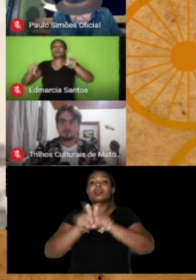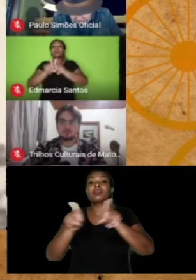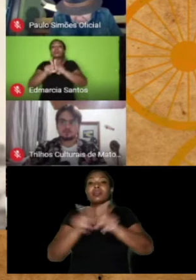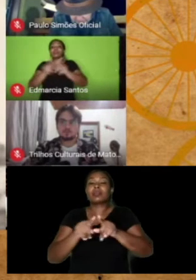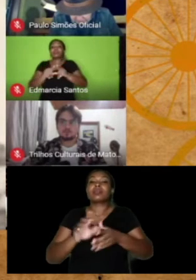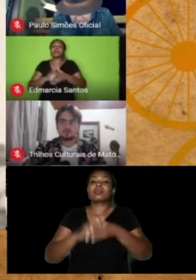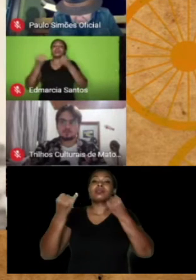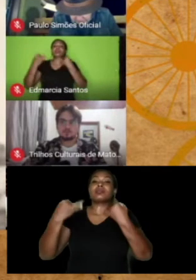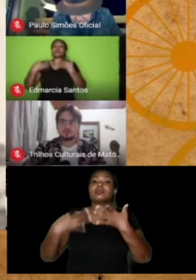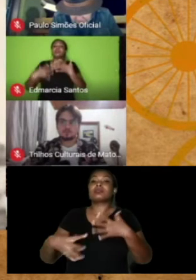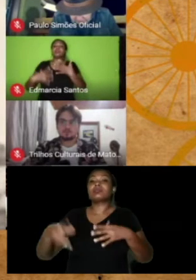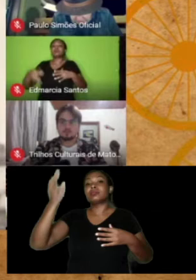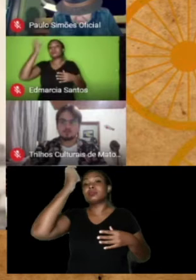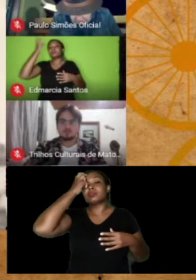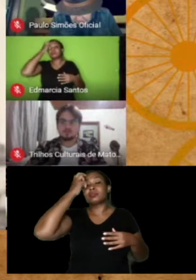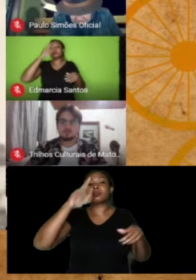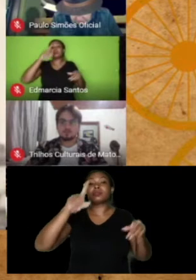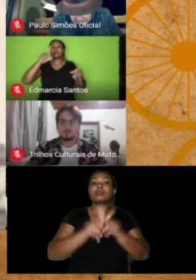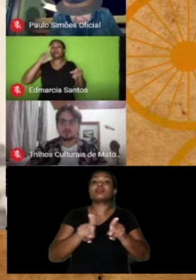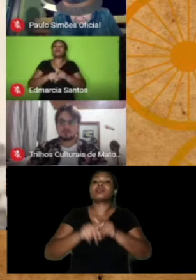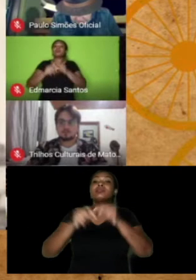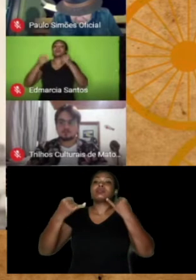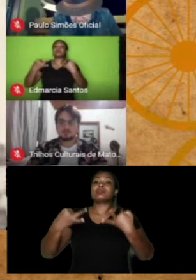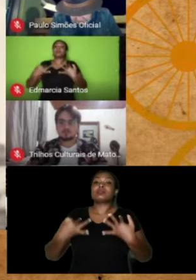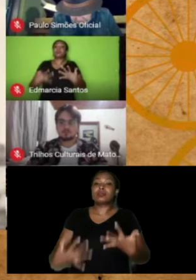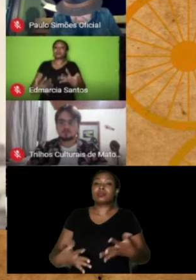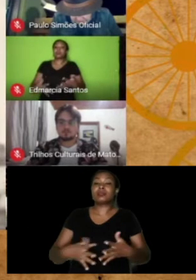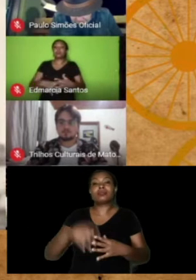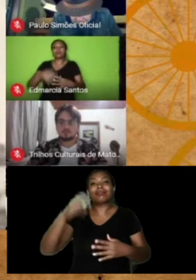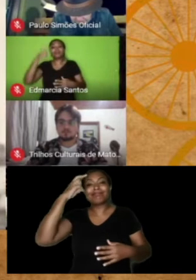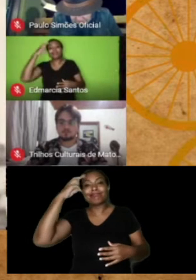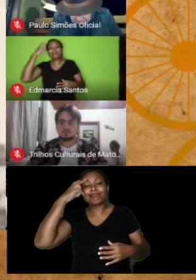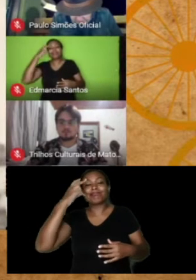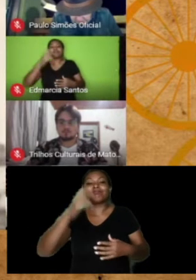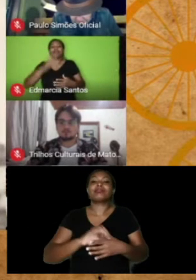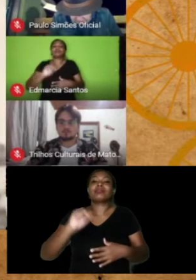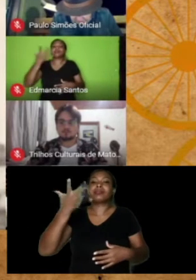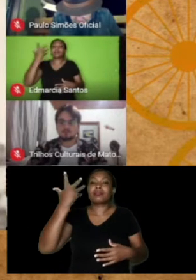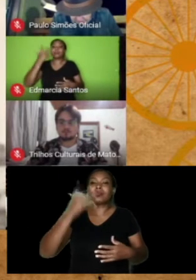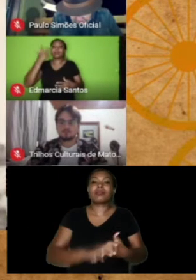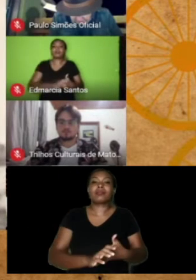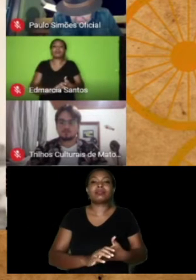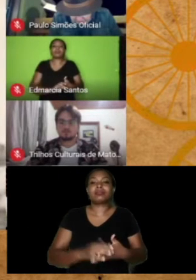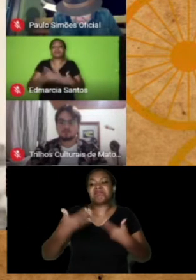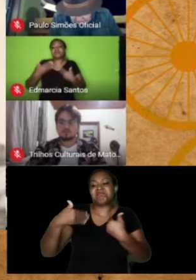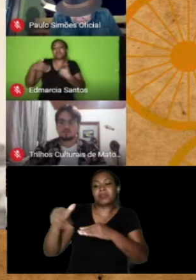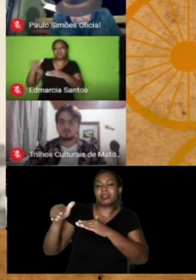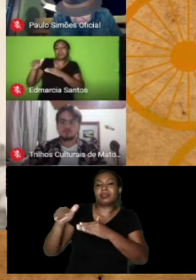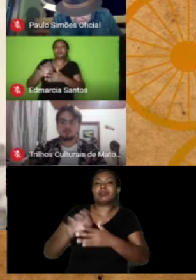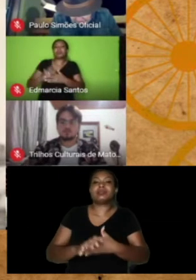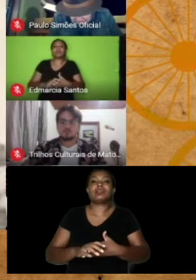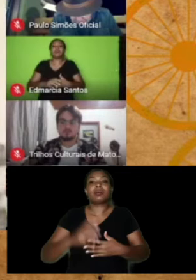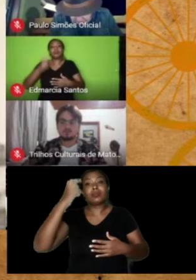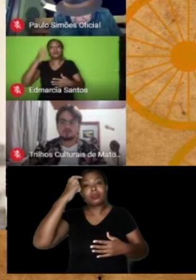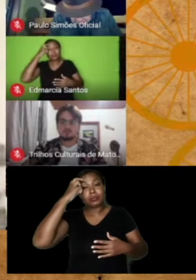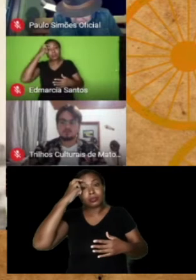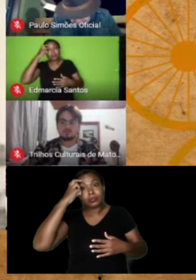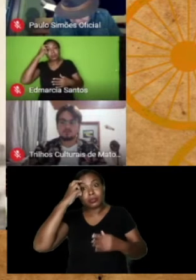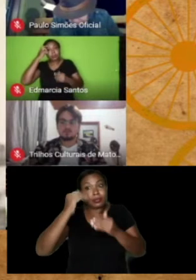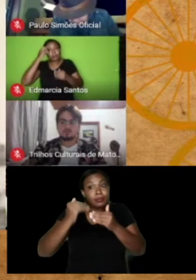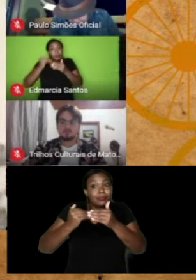né, a questão da cultura, né, de relegar a cultura como segundo caso, né, mas de entender que a cultura vai muito mais